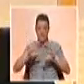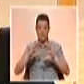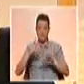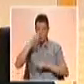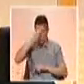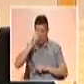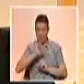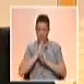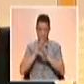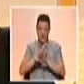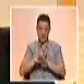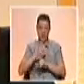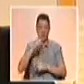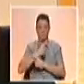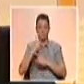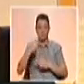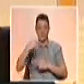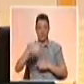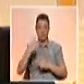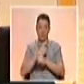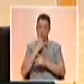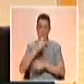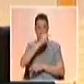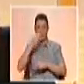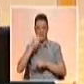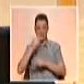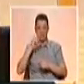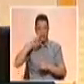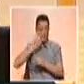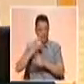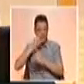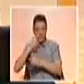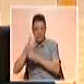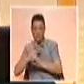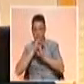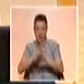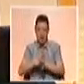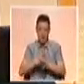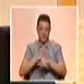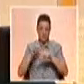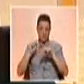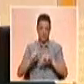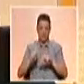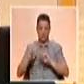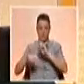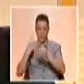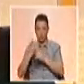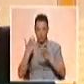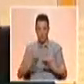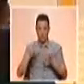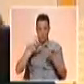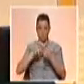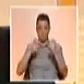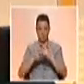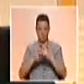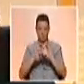cumprida, porque também temos, de facto, muitas deficiências ao nível da própria fiscalização, não é? Uhum. E neste momento temos outro problema, que até